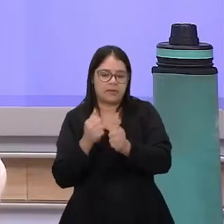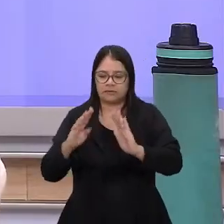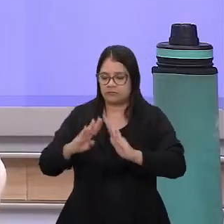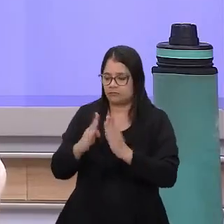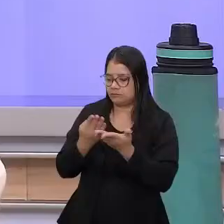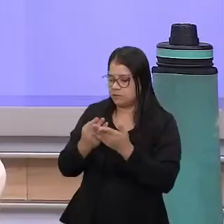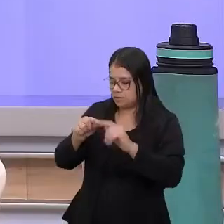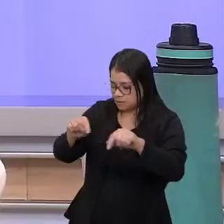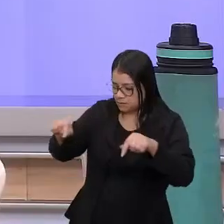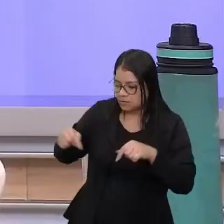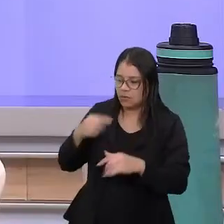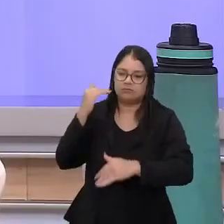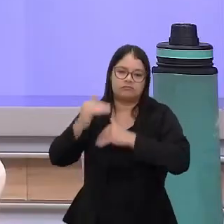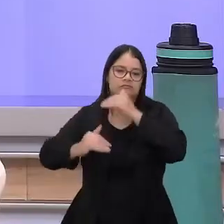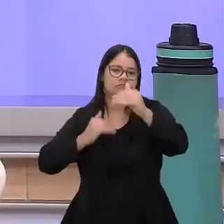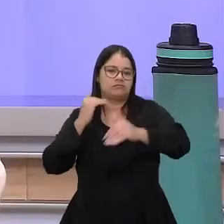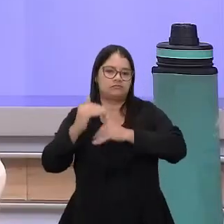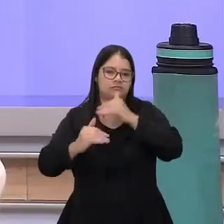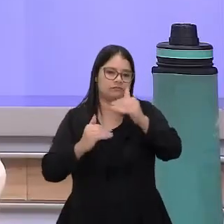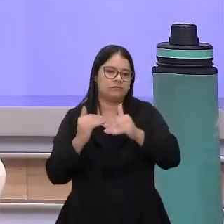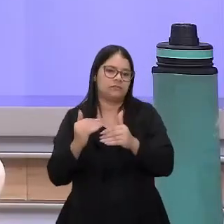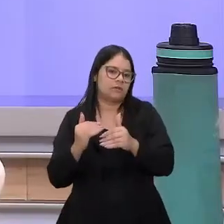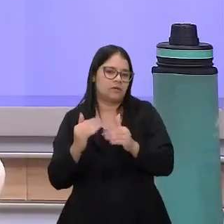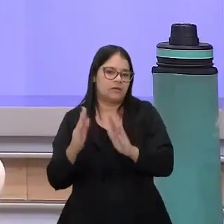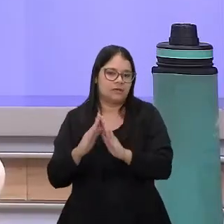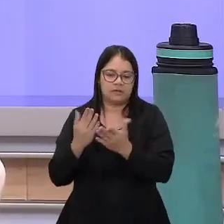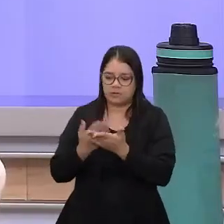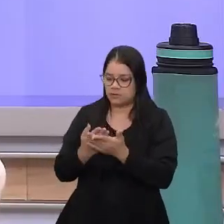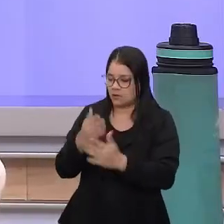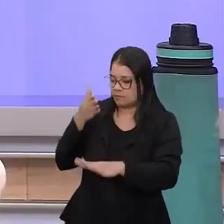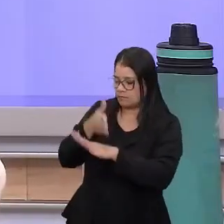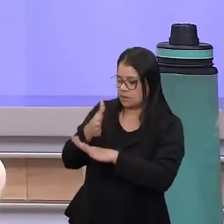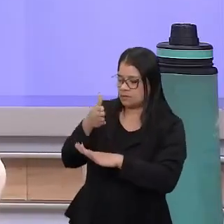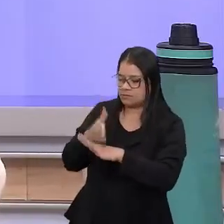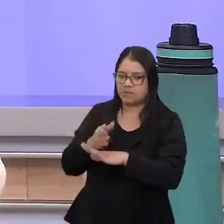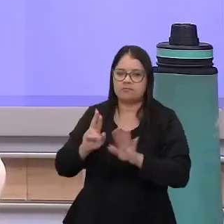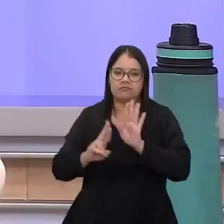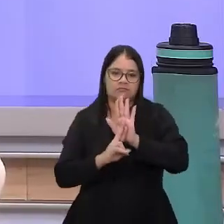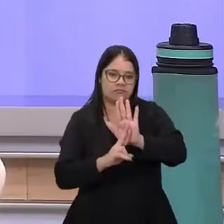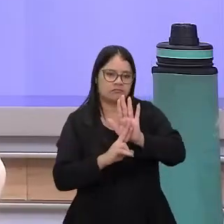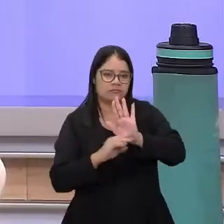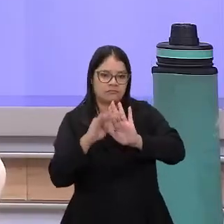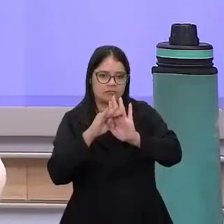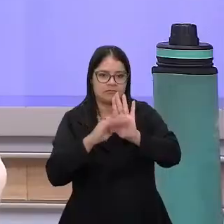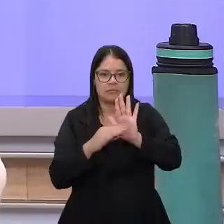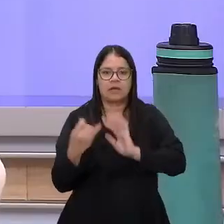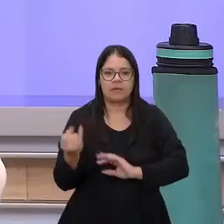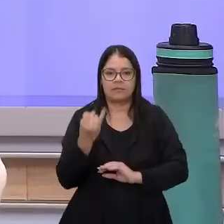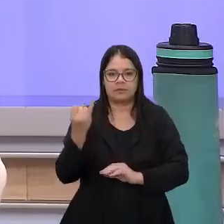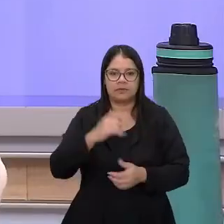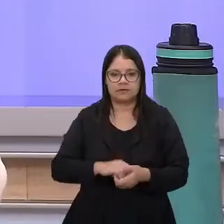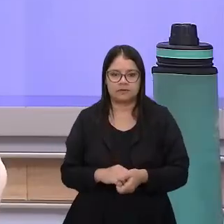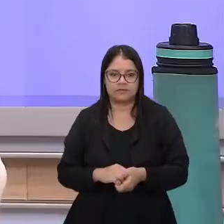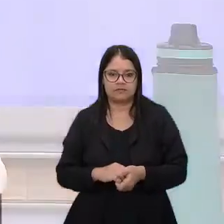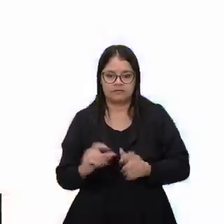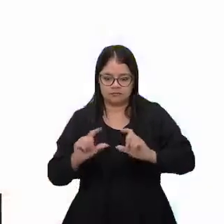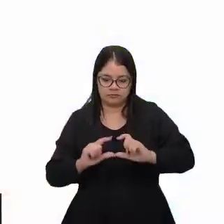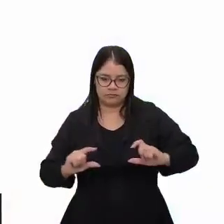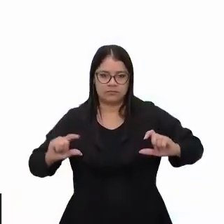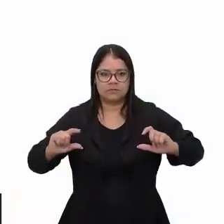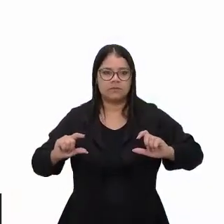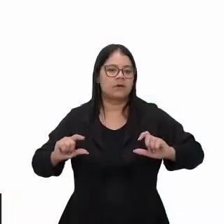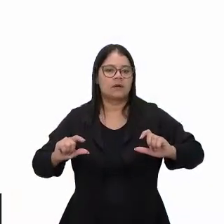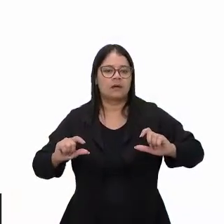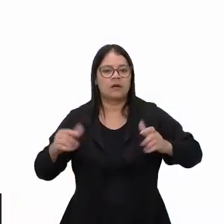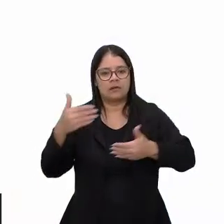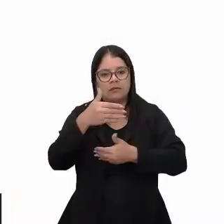escola, para que sejam desenvolvidos e para que a escola participe dessa conferência, é muito importante. Vai aparecer aí a jornada